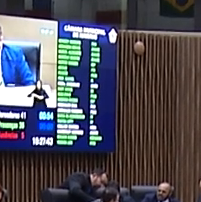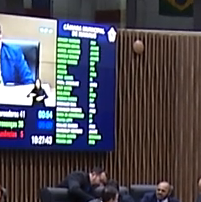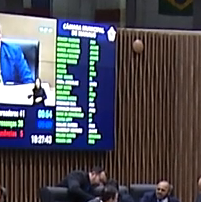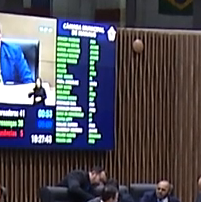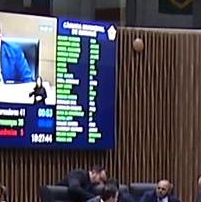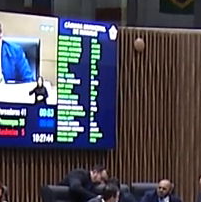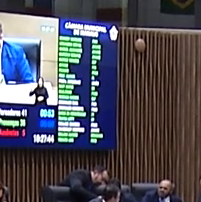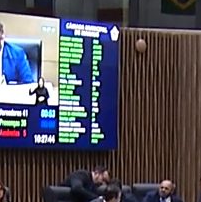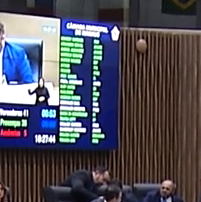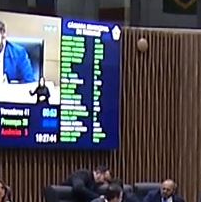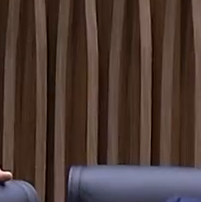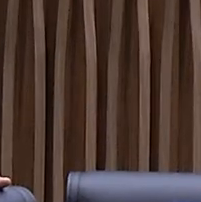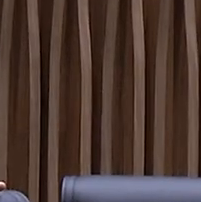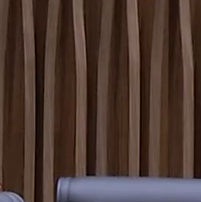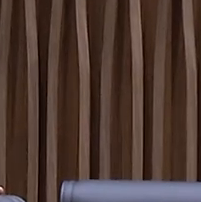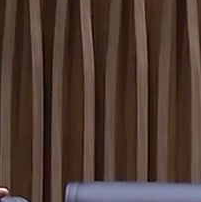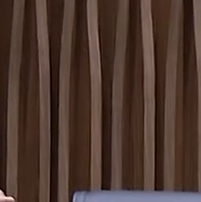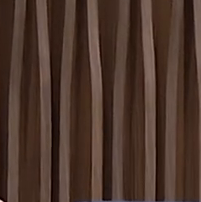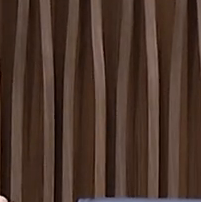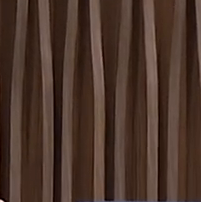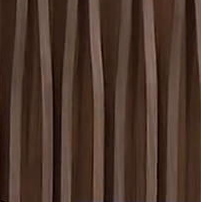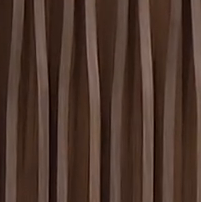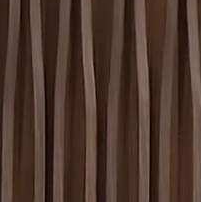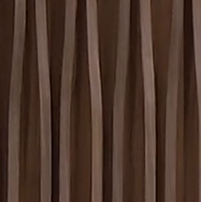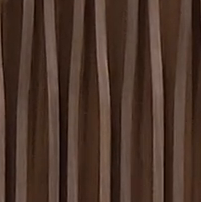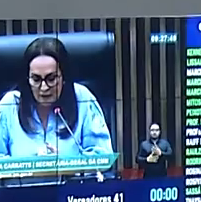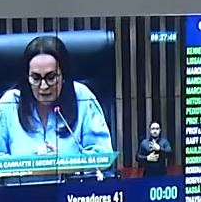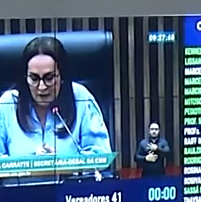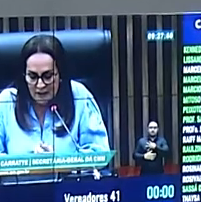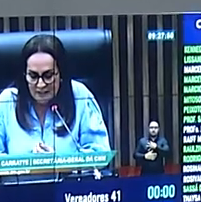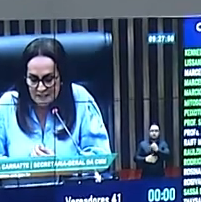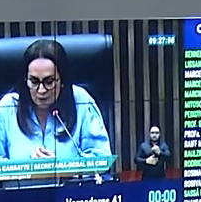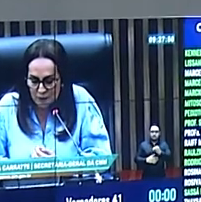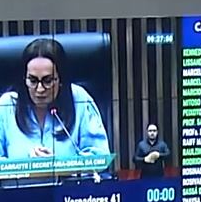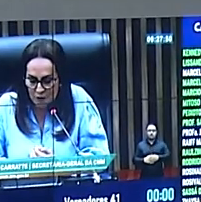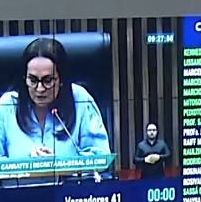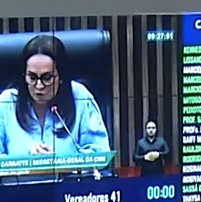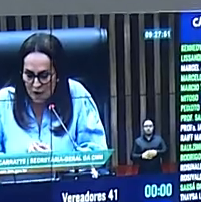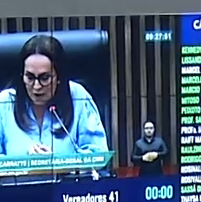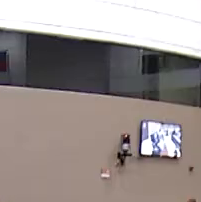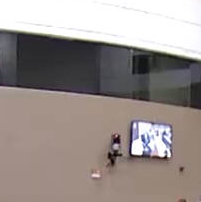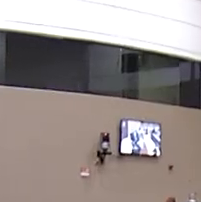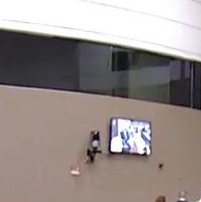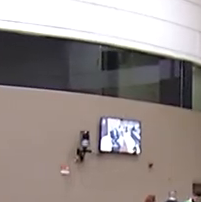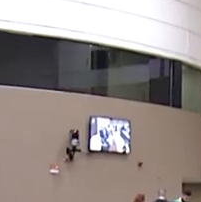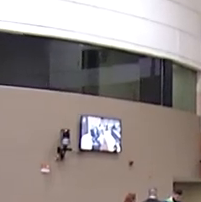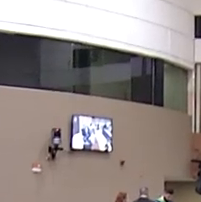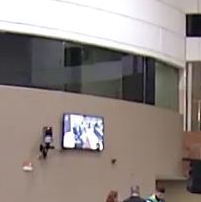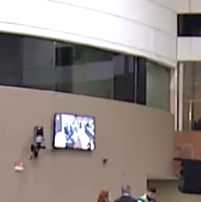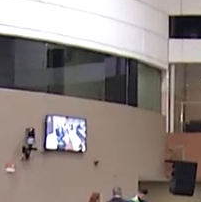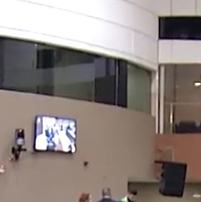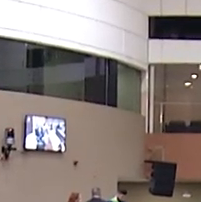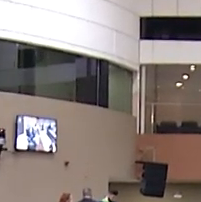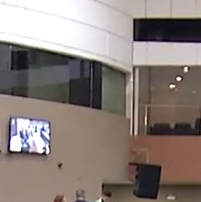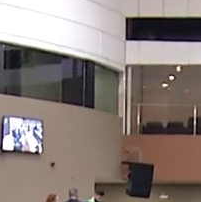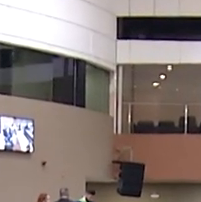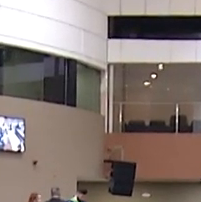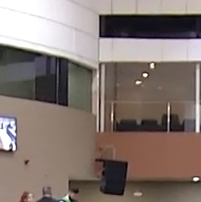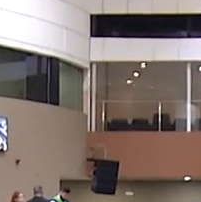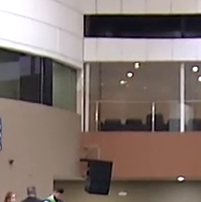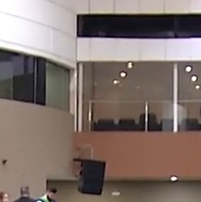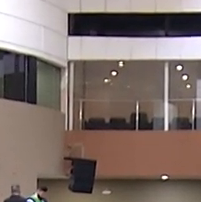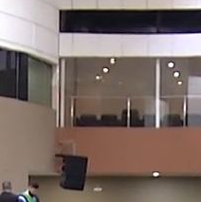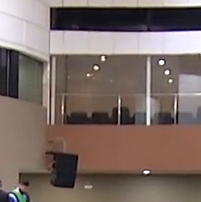Em meio às últimas semanas de articulações para a escolha da nova mesa diretora da Câmara Municipal não são os novos candidatos